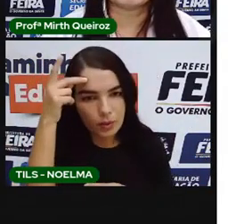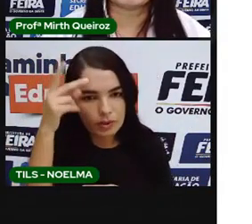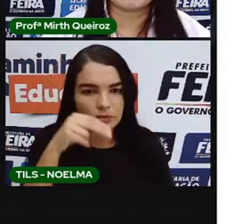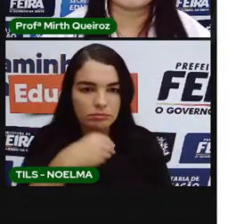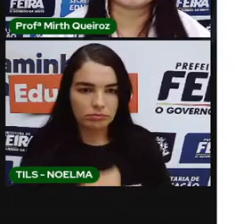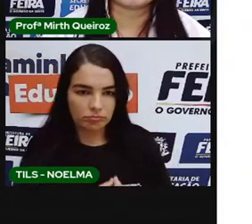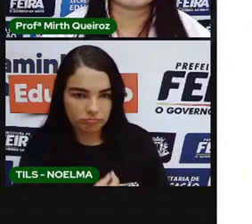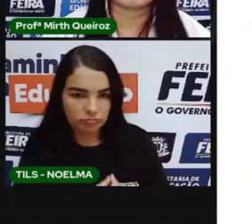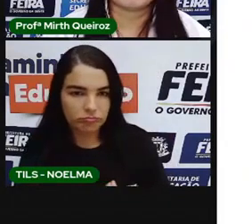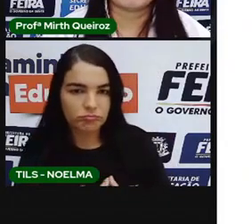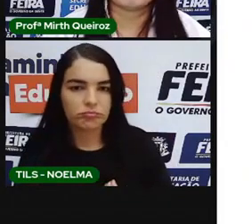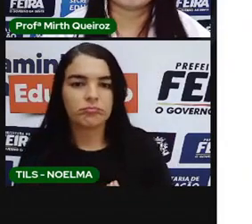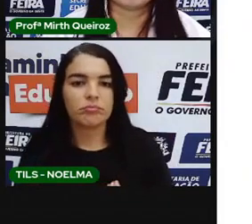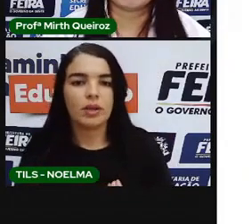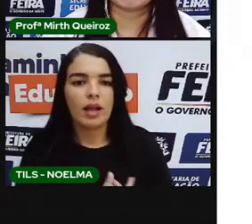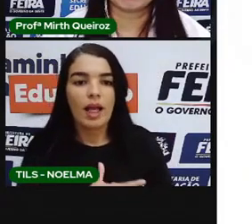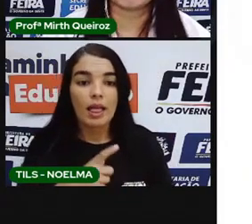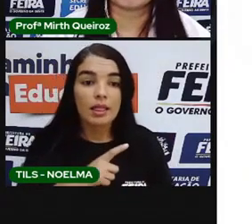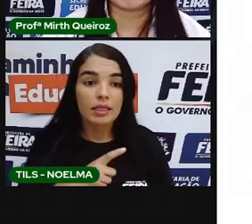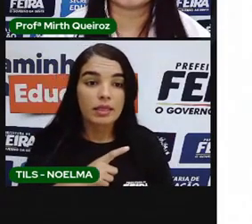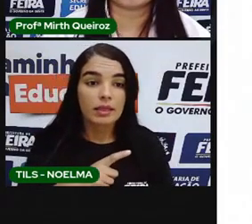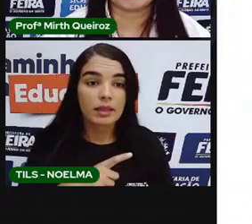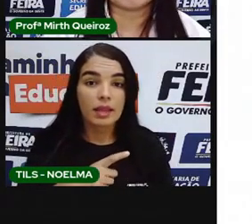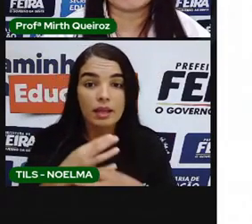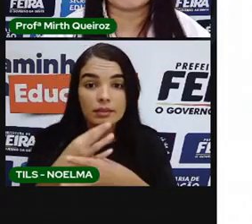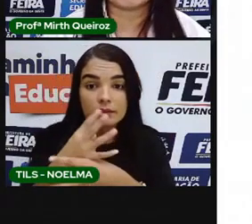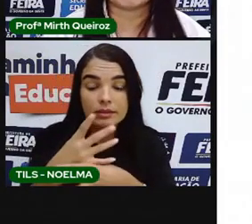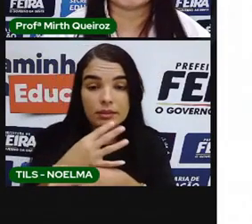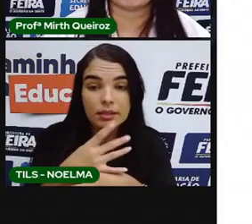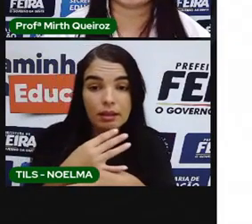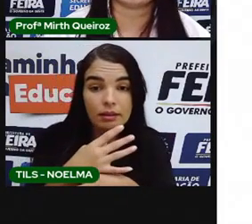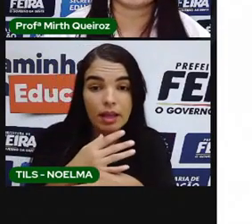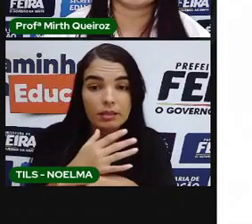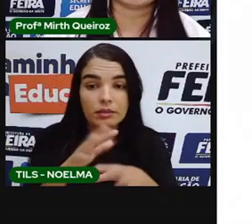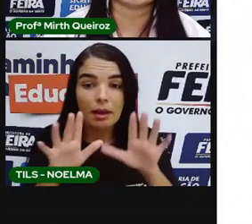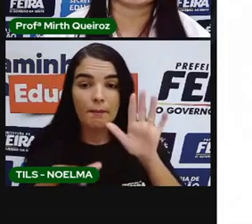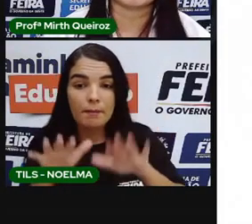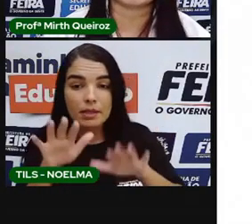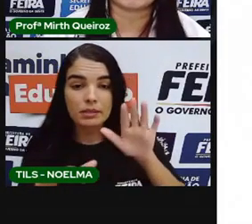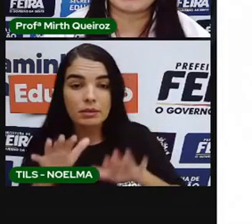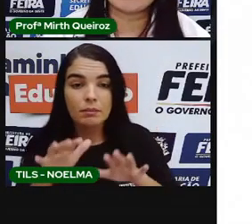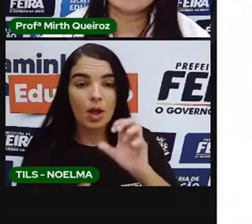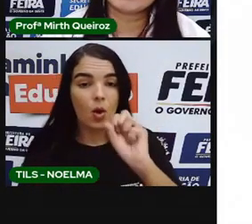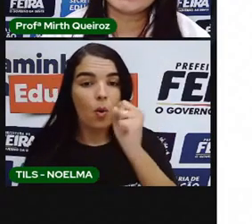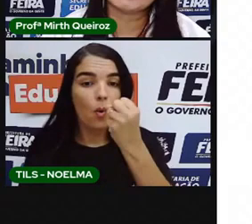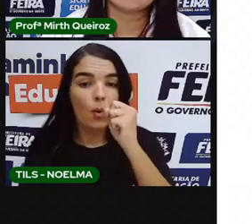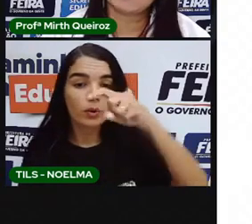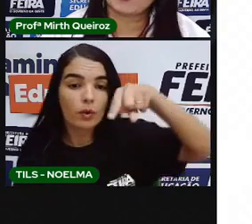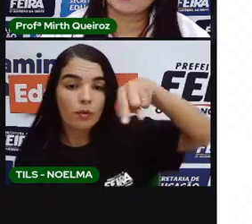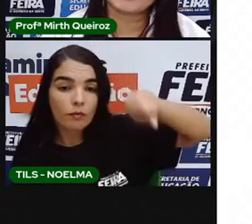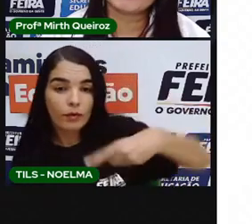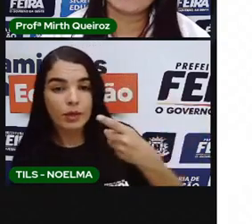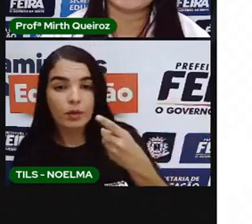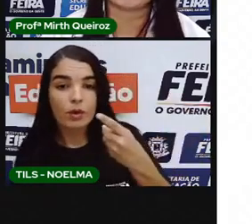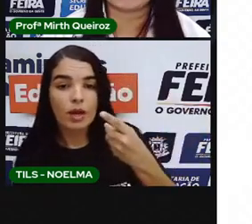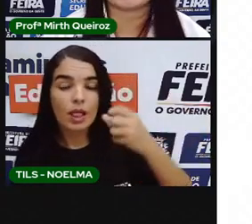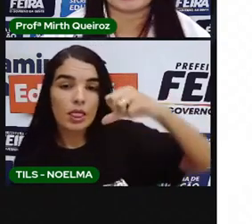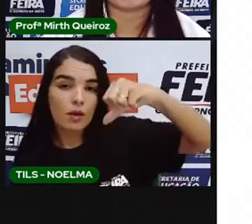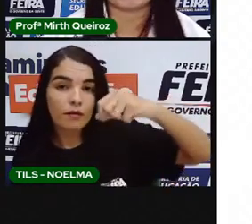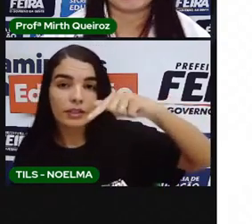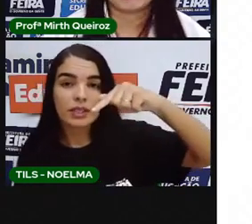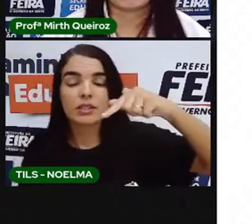uma densidade entre os menores do Brasil, que é cerca de 8,97 habitantes por